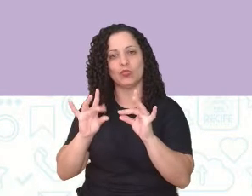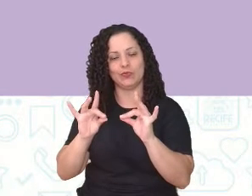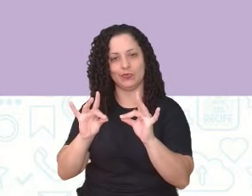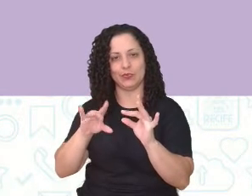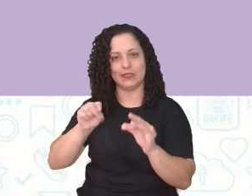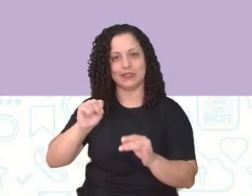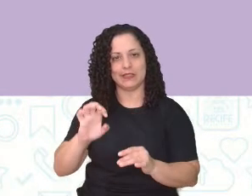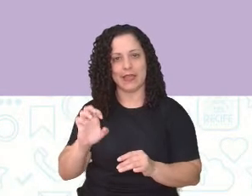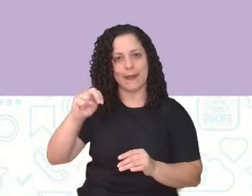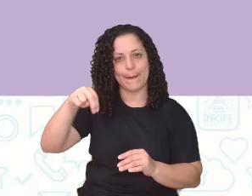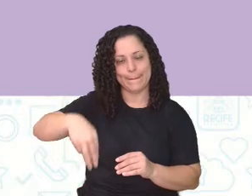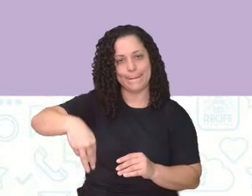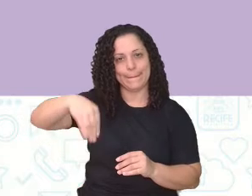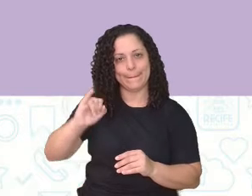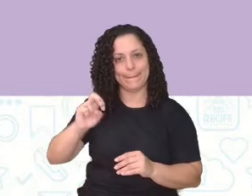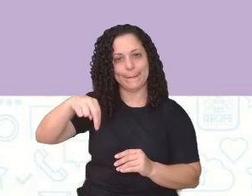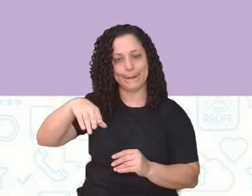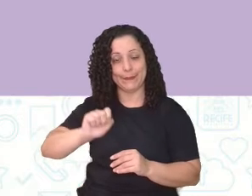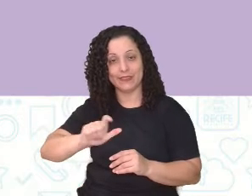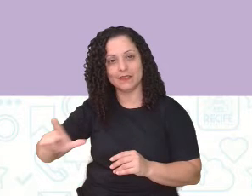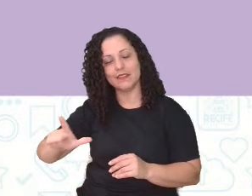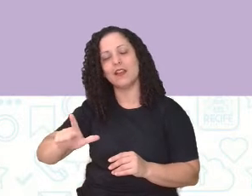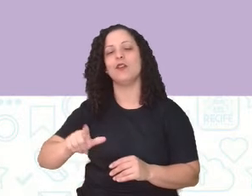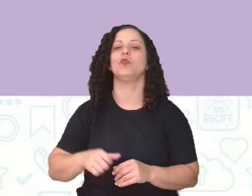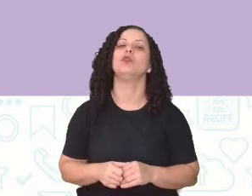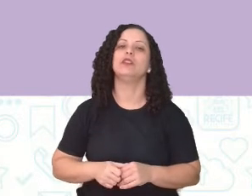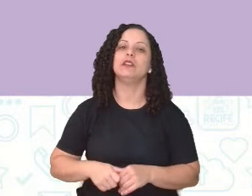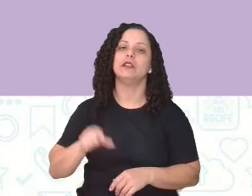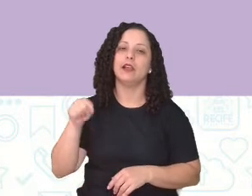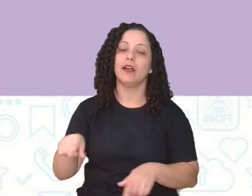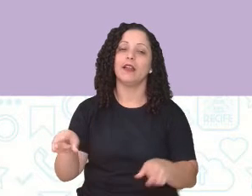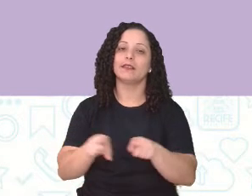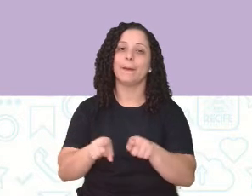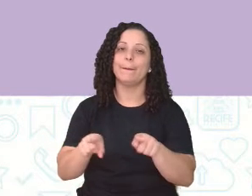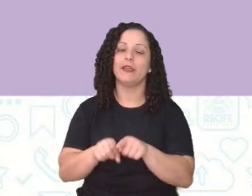esperma. Ele vai também ter outra função, ela vai